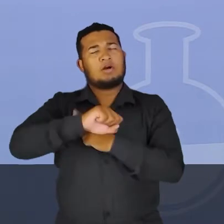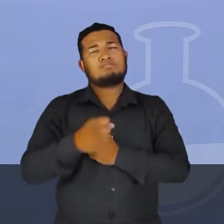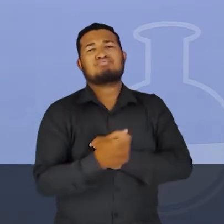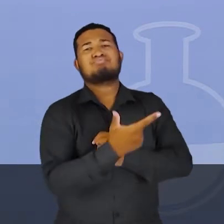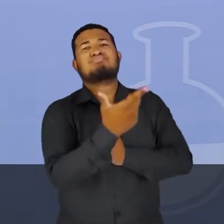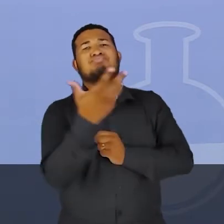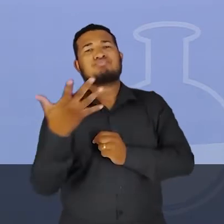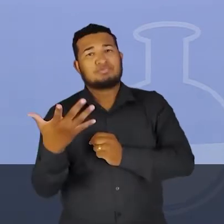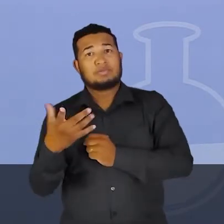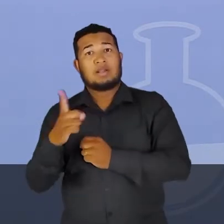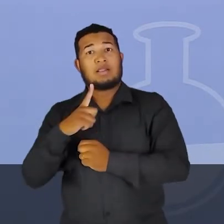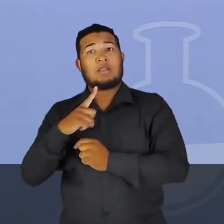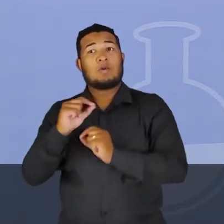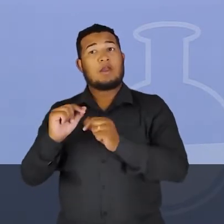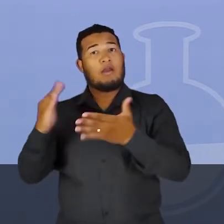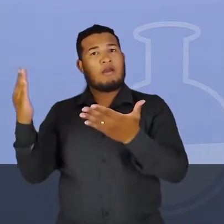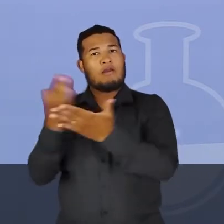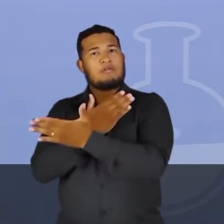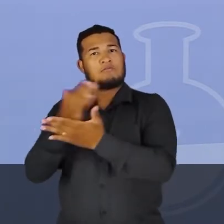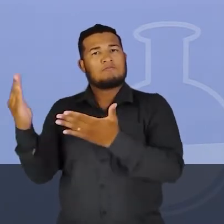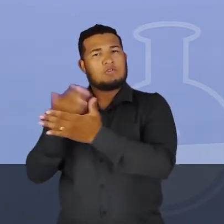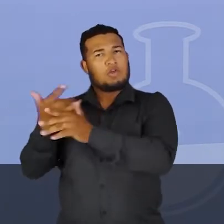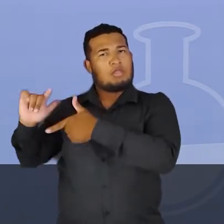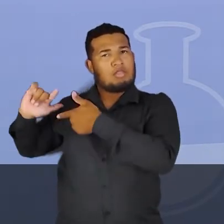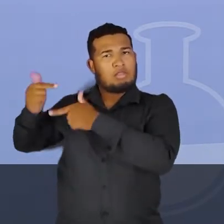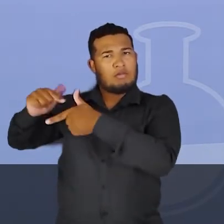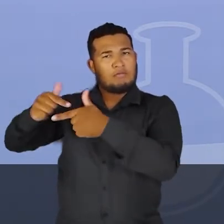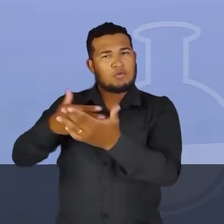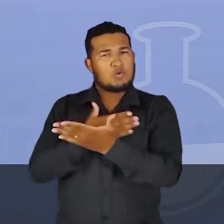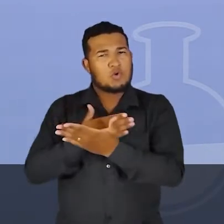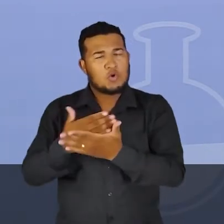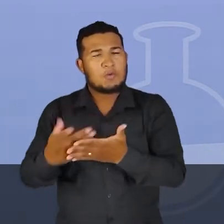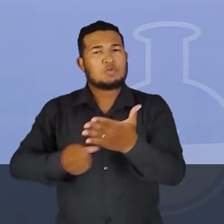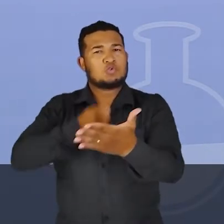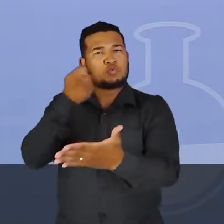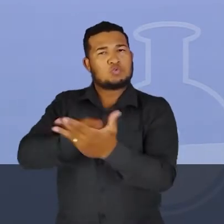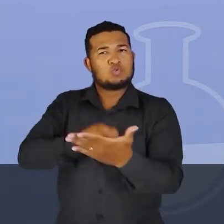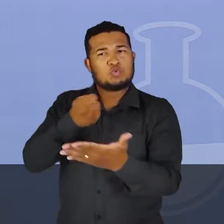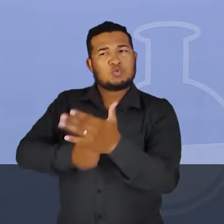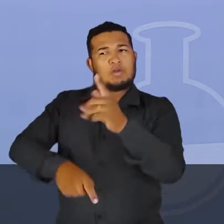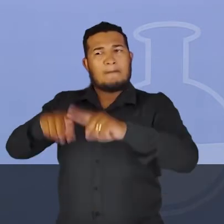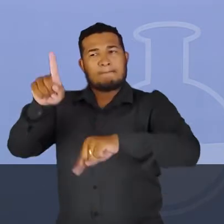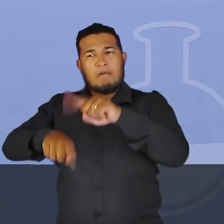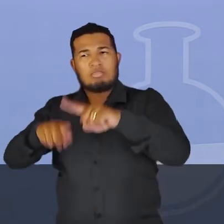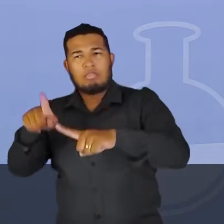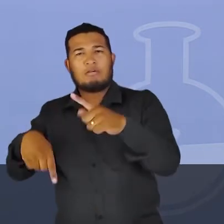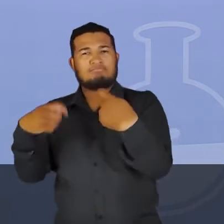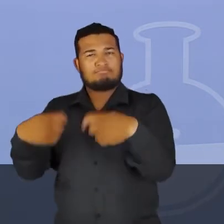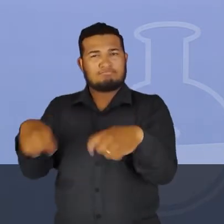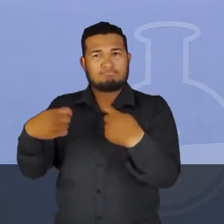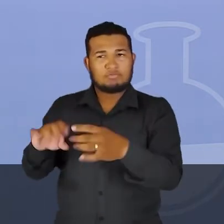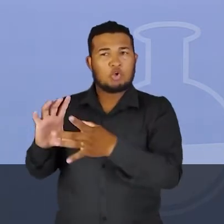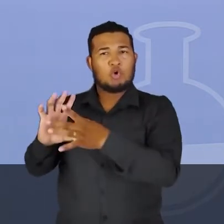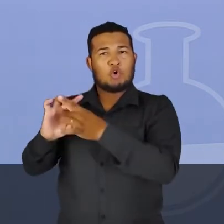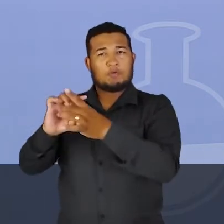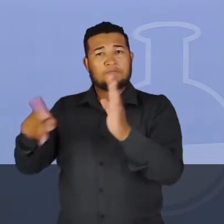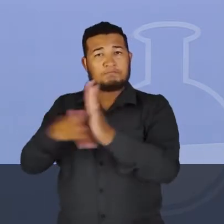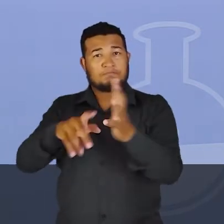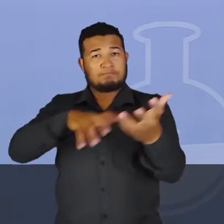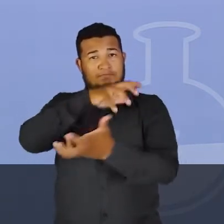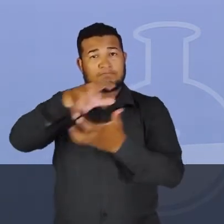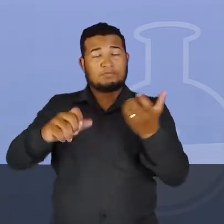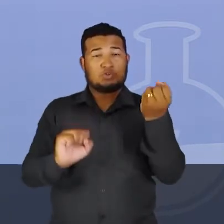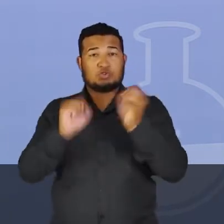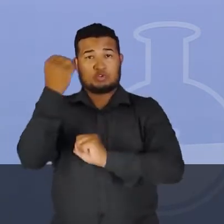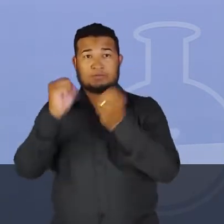tem movimentos mais tradicionais, que começam com essa luta pelas condições materiais, nesse contexto aí da Revolução